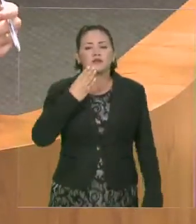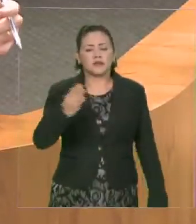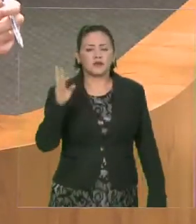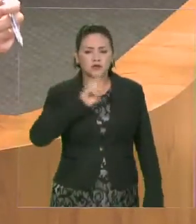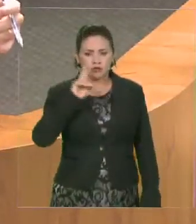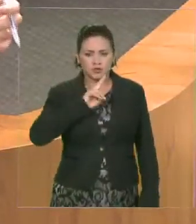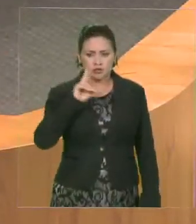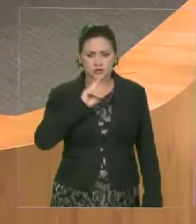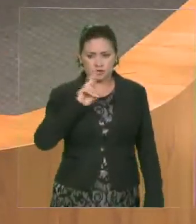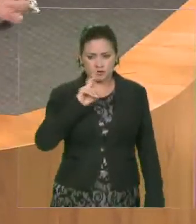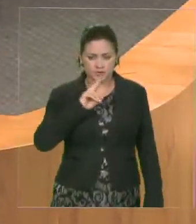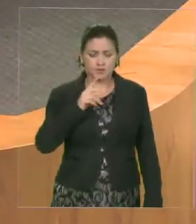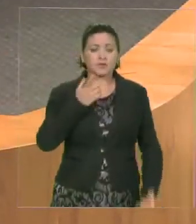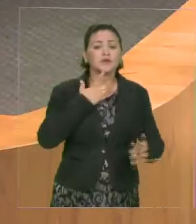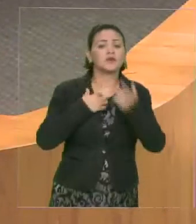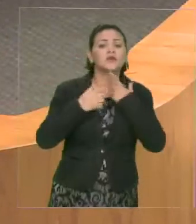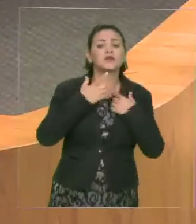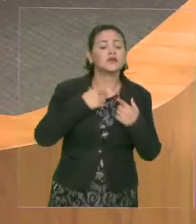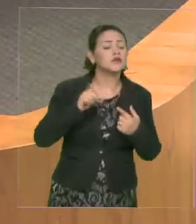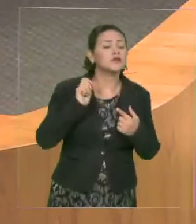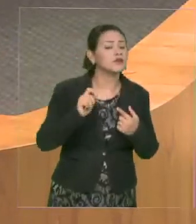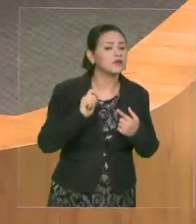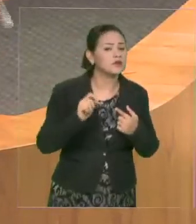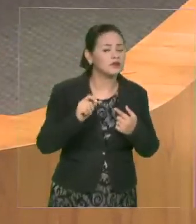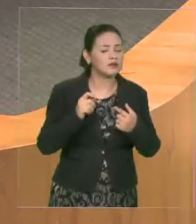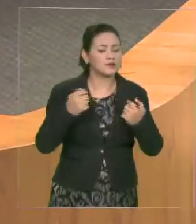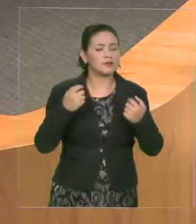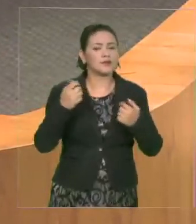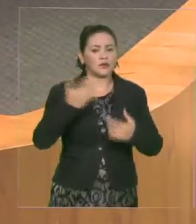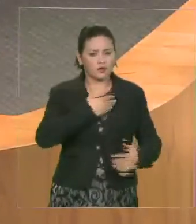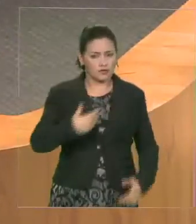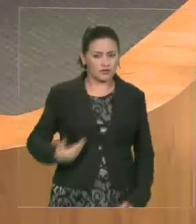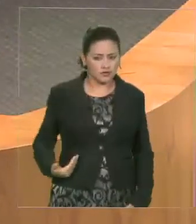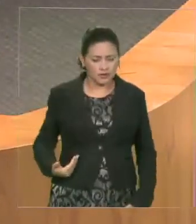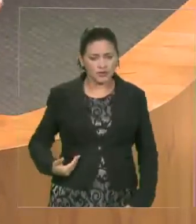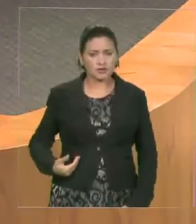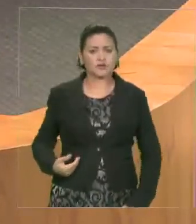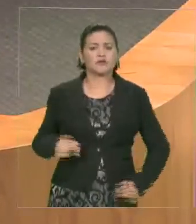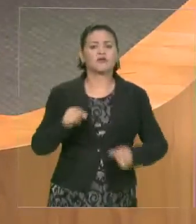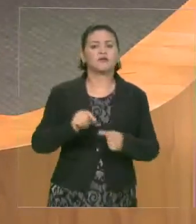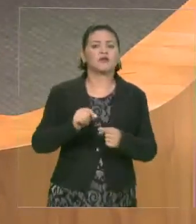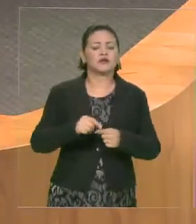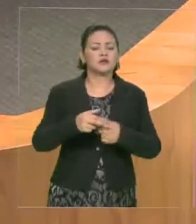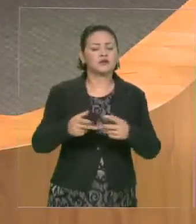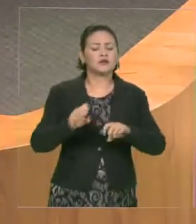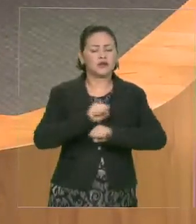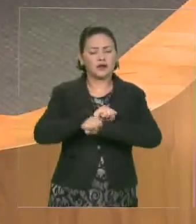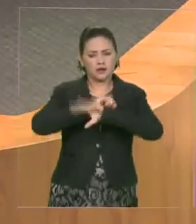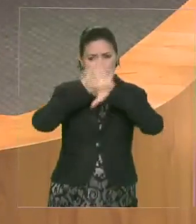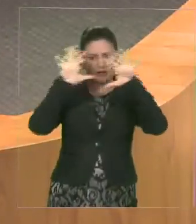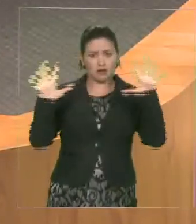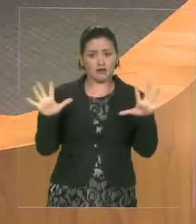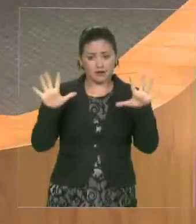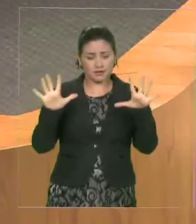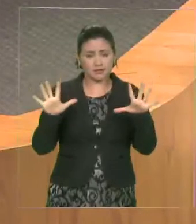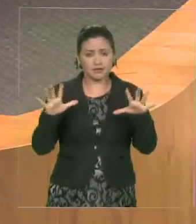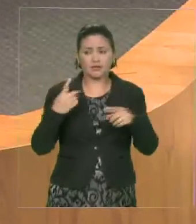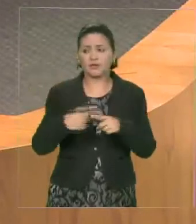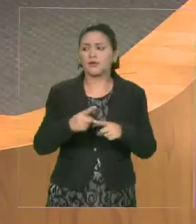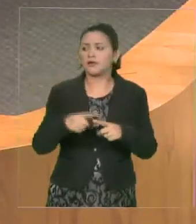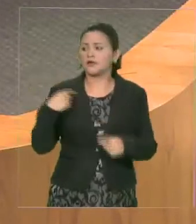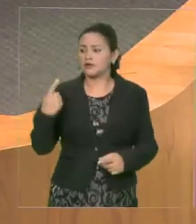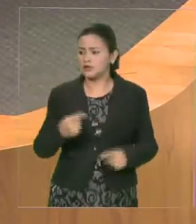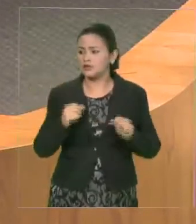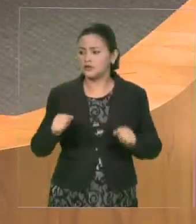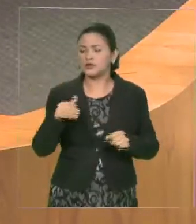transparência, né, coisa que a gente sabe muito bem, deputado Alexandre, que ele não dá, para que a gente possa votar com tranquilidade esse